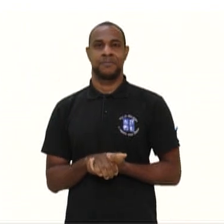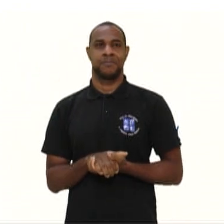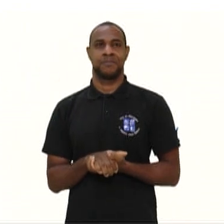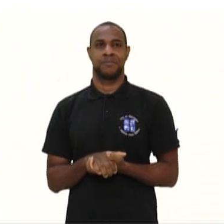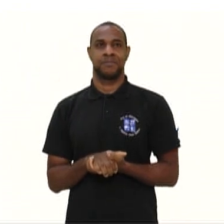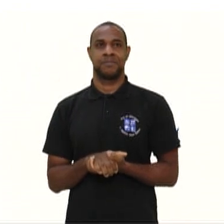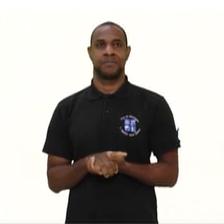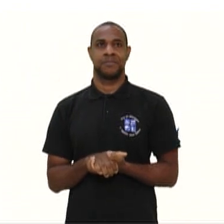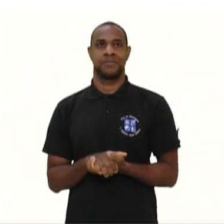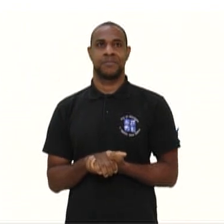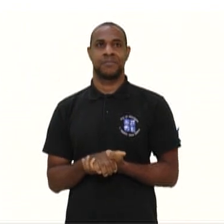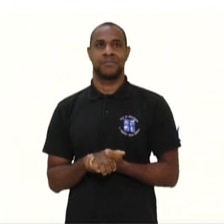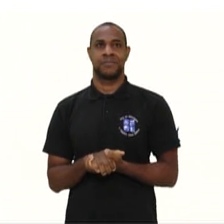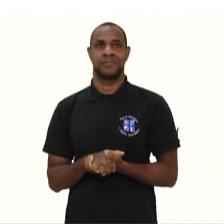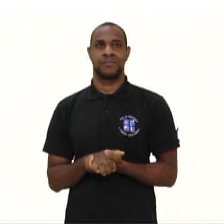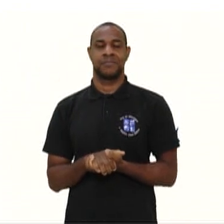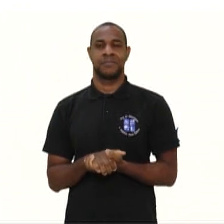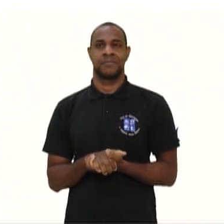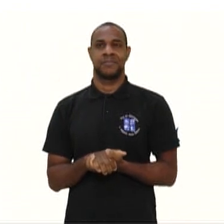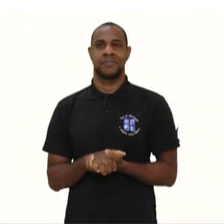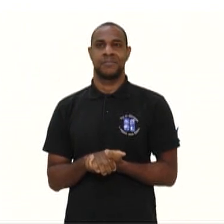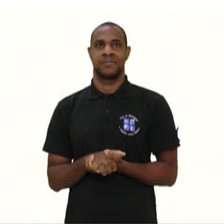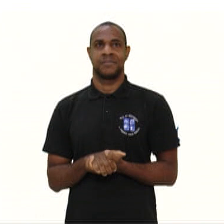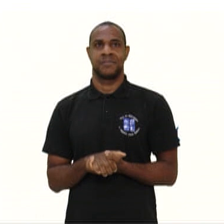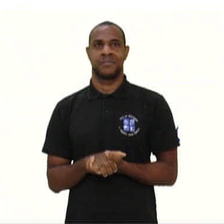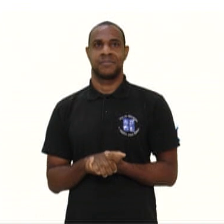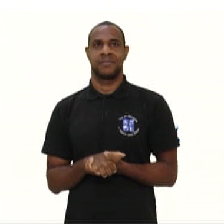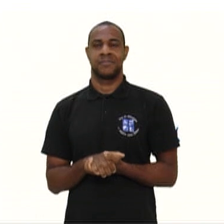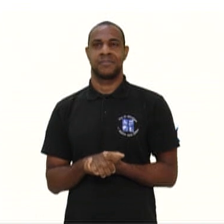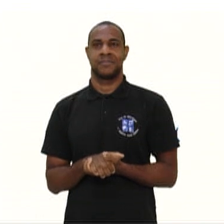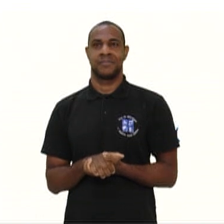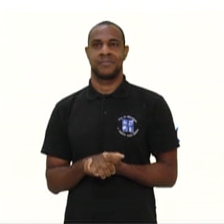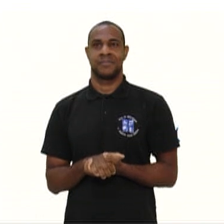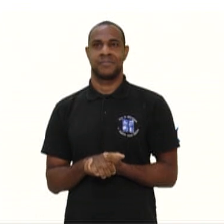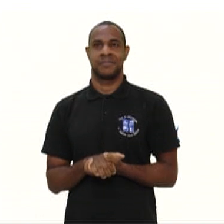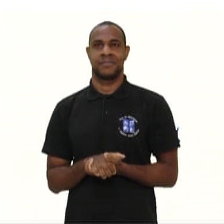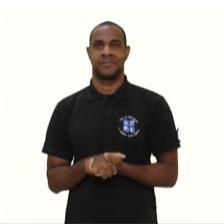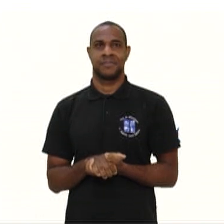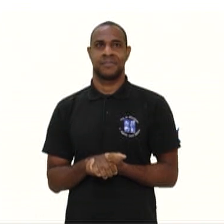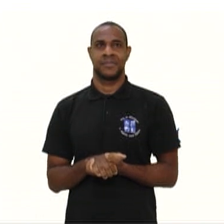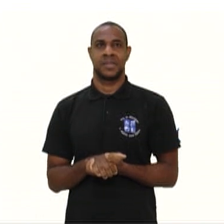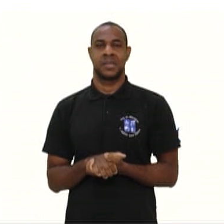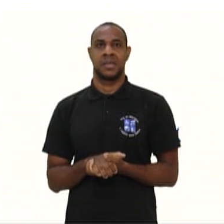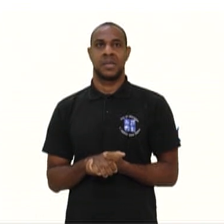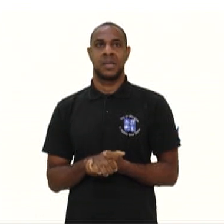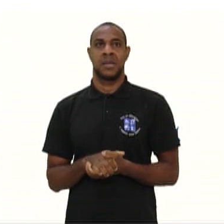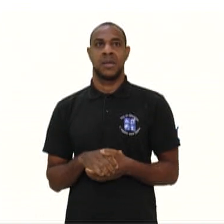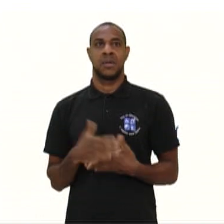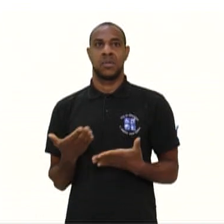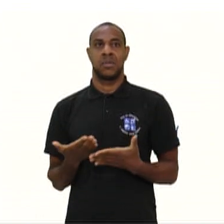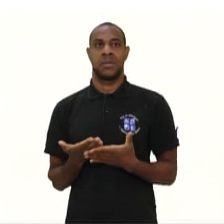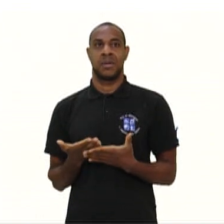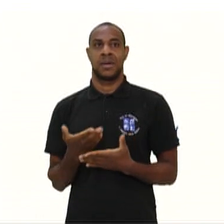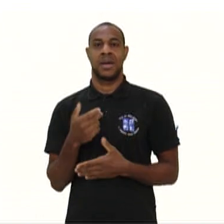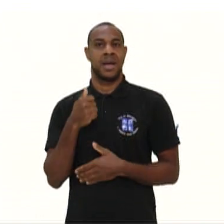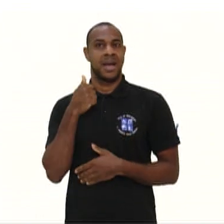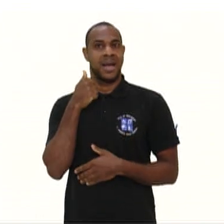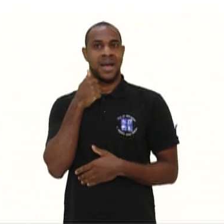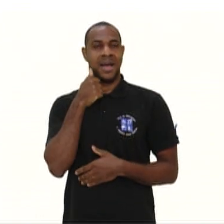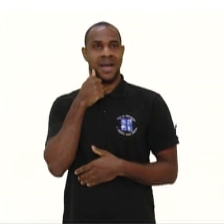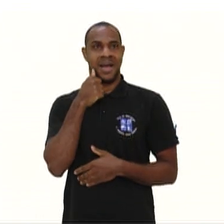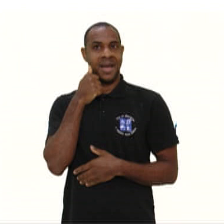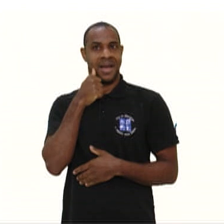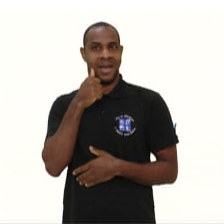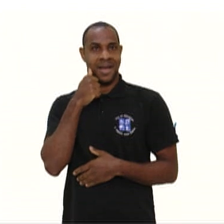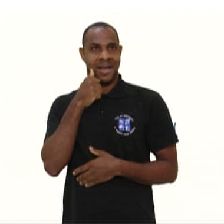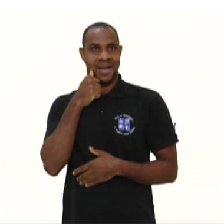children, describing her vacation, or describing her job. A turista estava falando dos